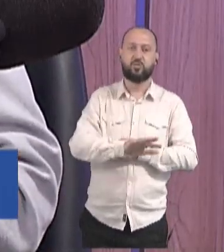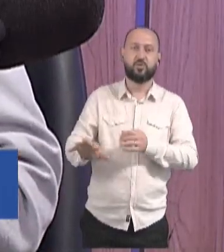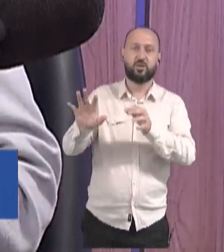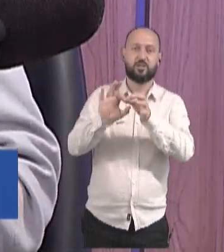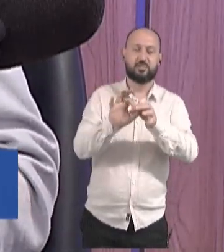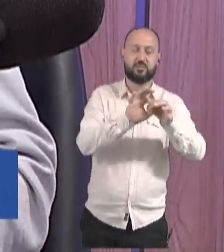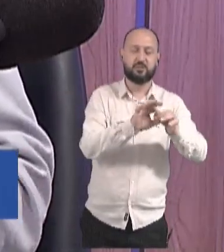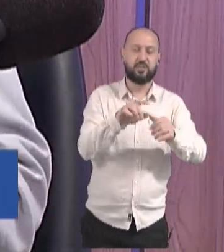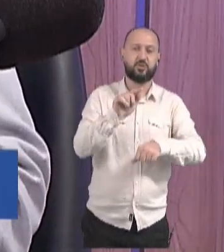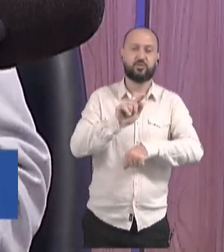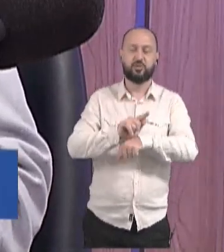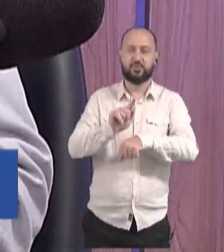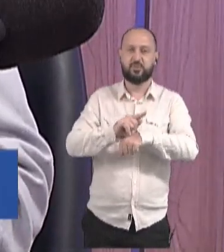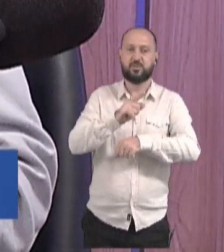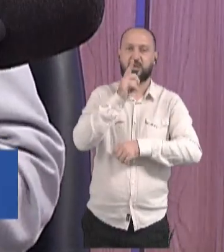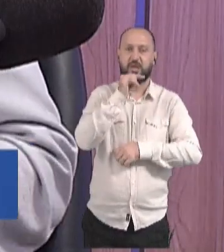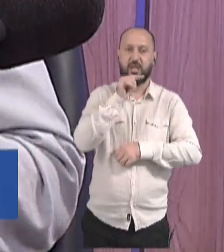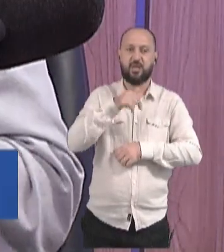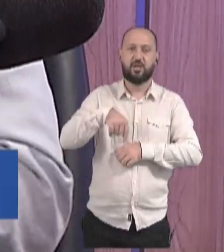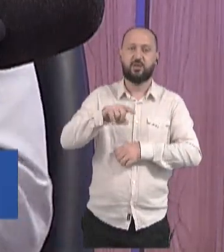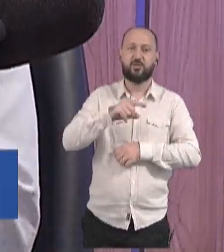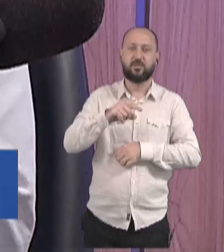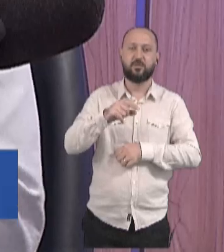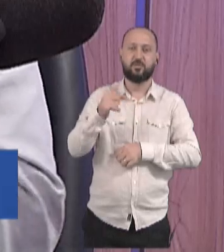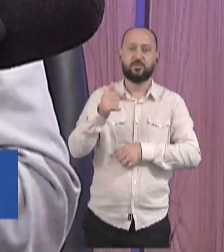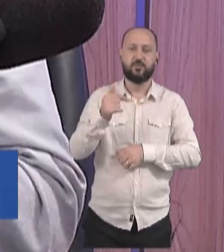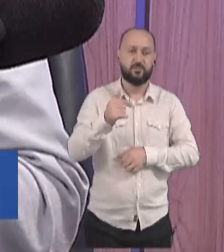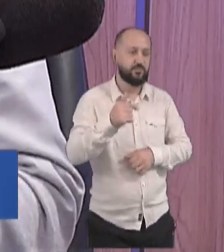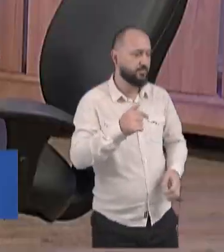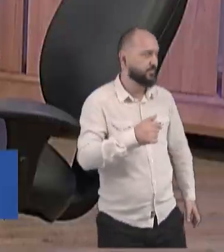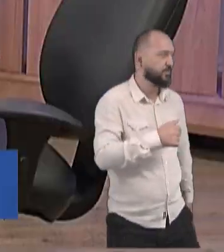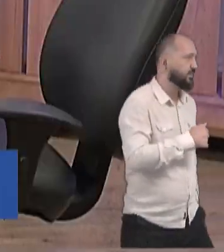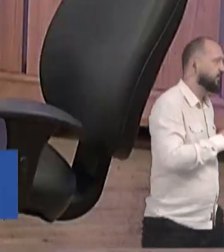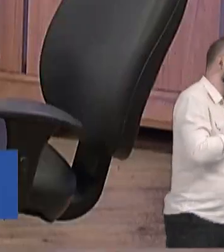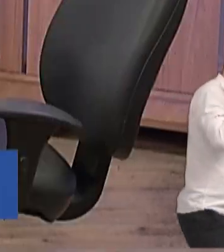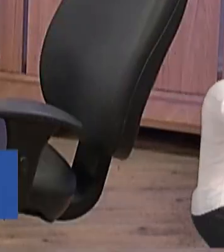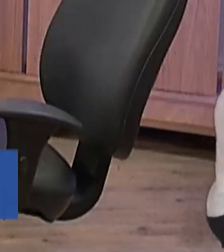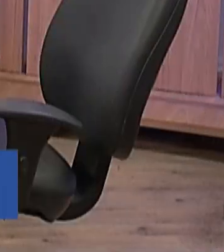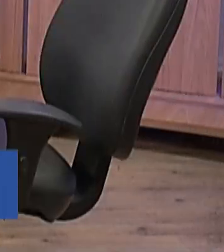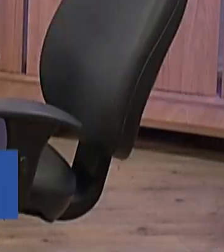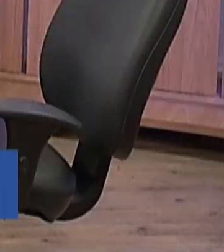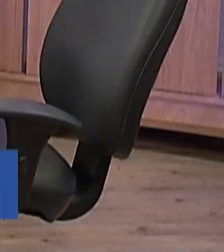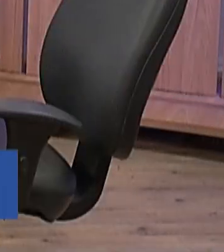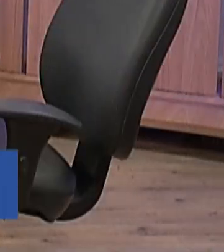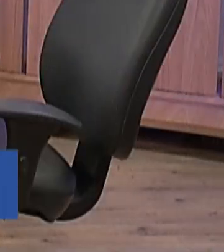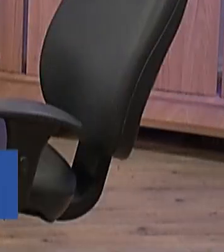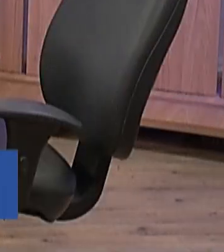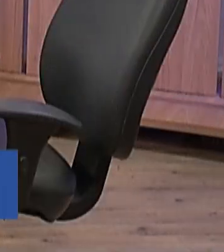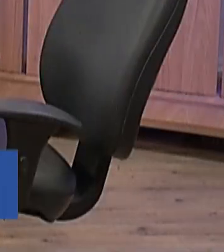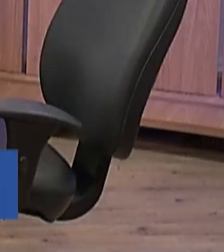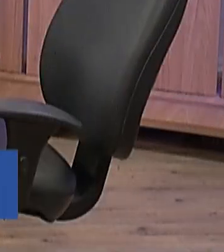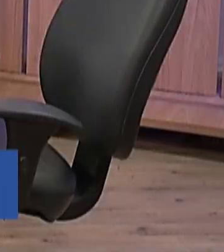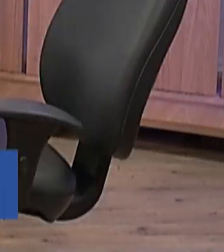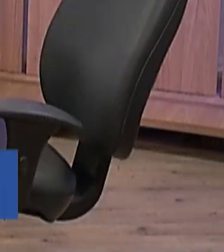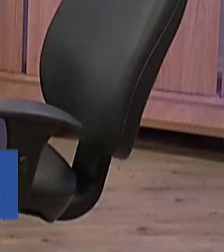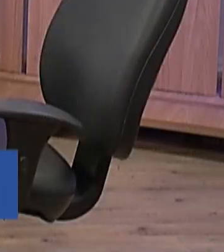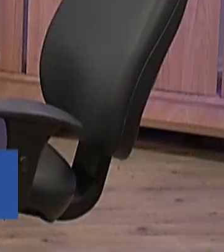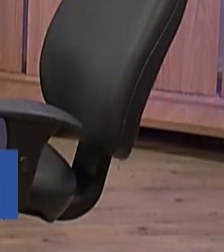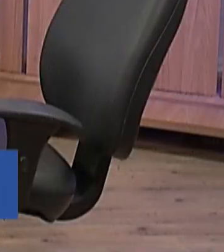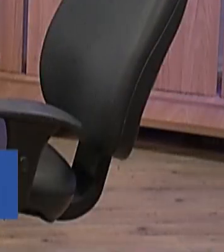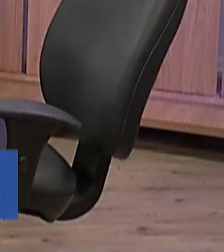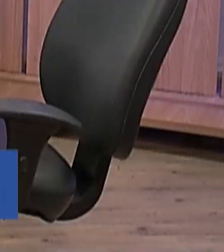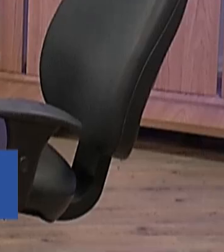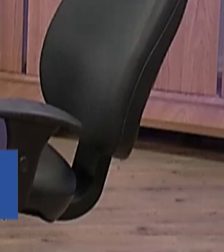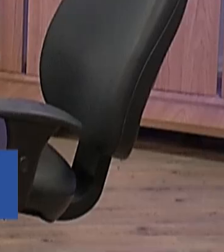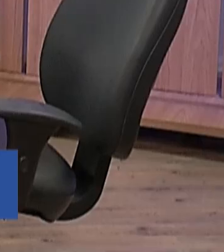da gestão de recursos hídricos. Aliás, mesa 2? Não, aí sexta, já termina. É a quinta palestra, né? No caso, palestra. A segunda do